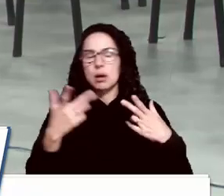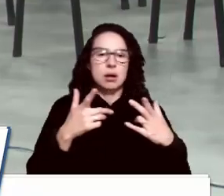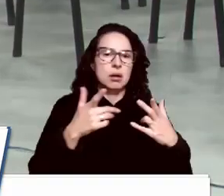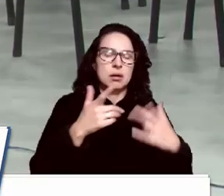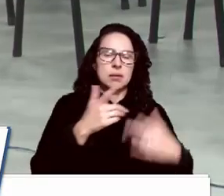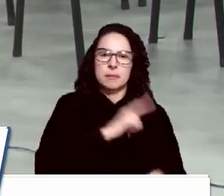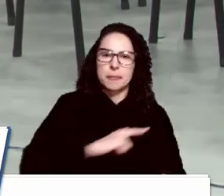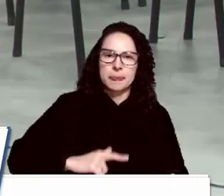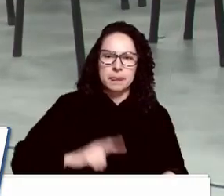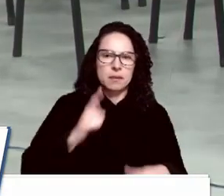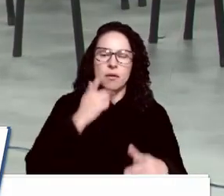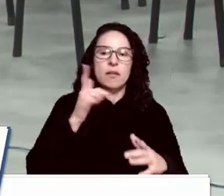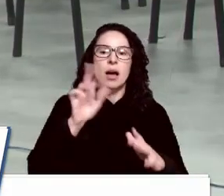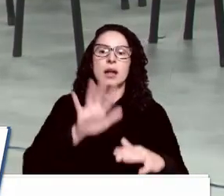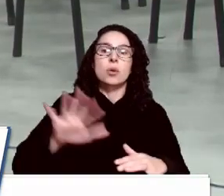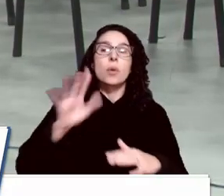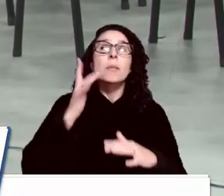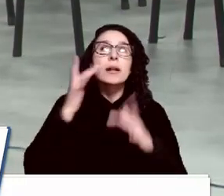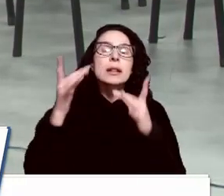vou generalizar porque eu não sei